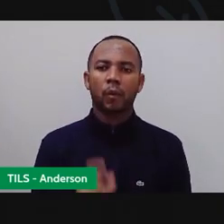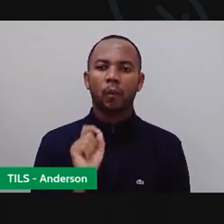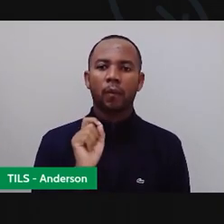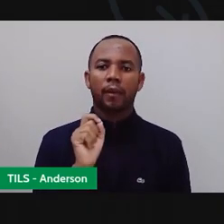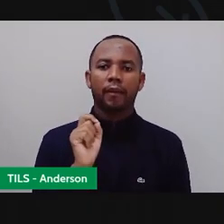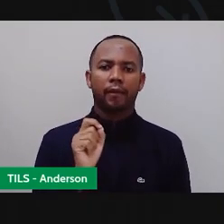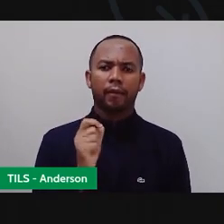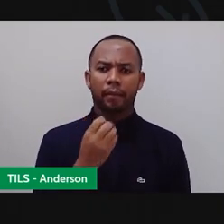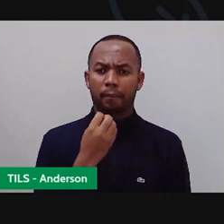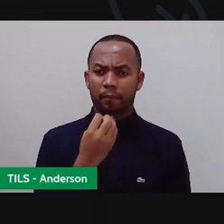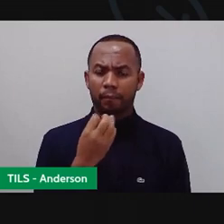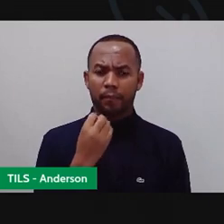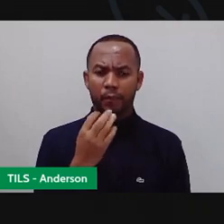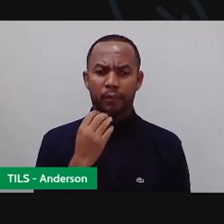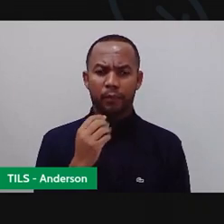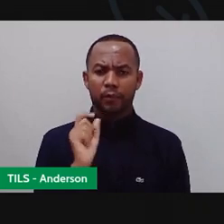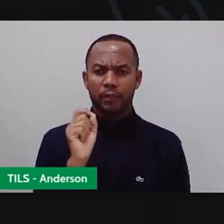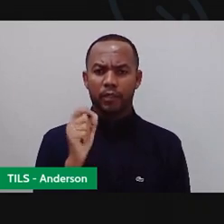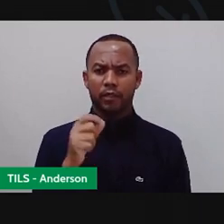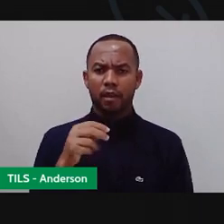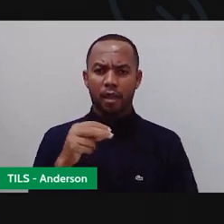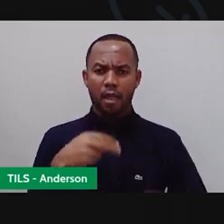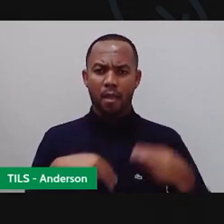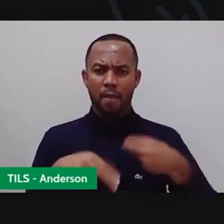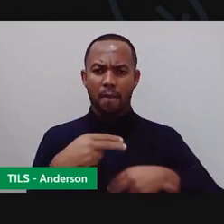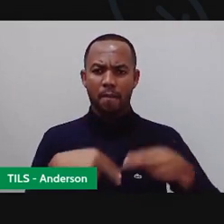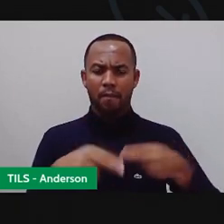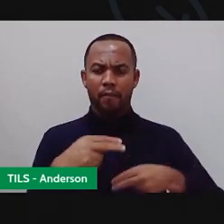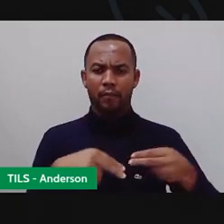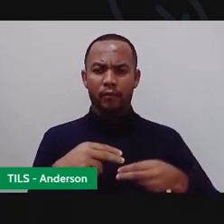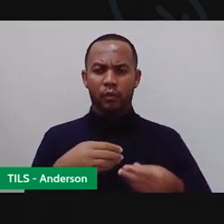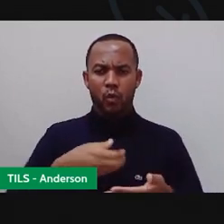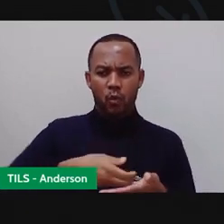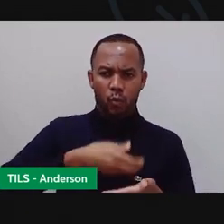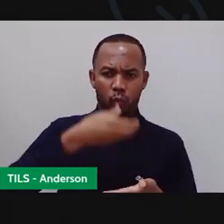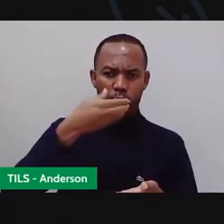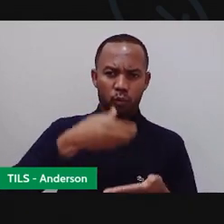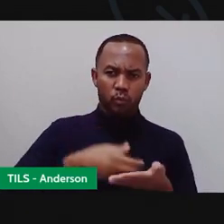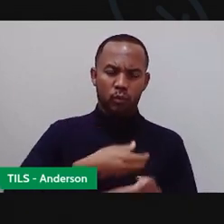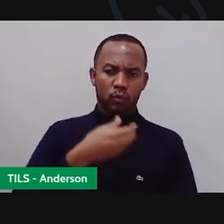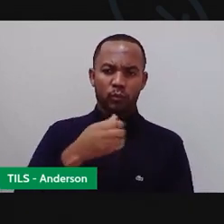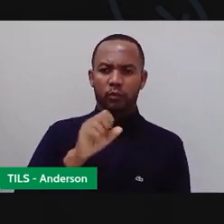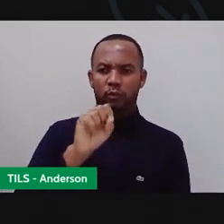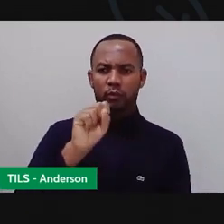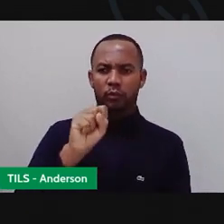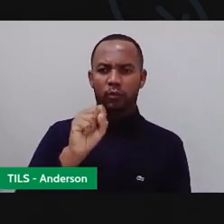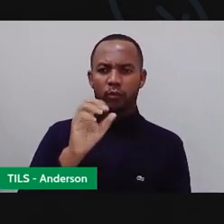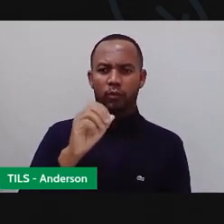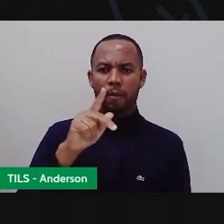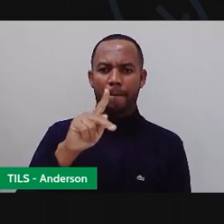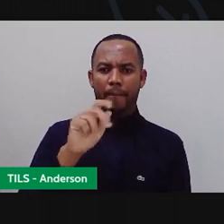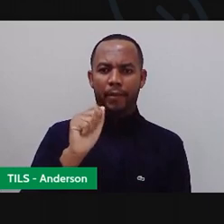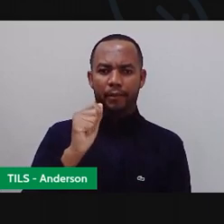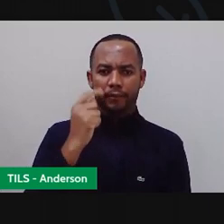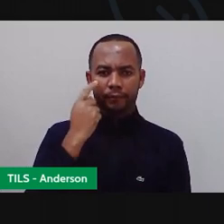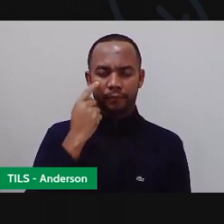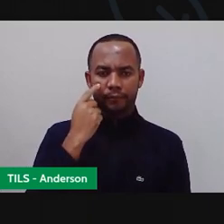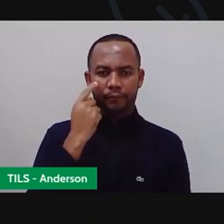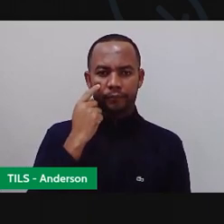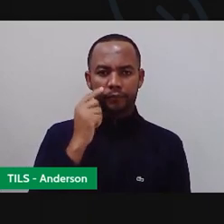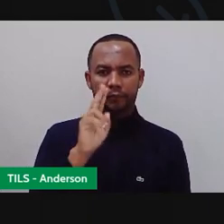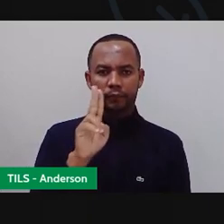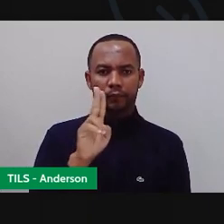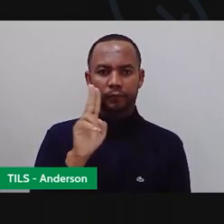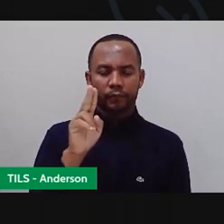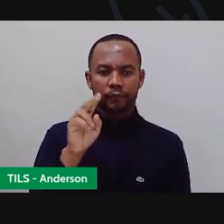aqui é massa de sopa gente e a gente sabe o seguinte né que isso aqui é a minha unidade aí eu quero representar